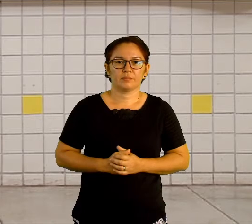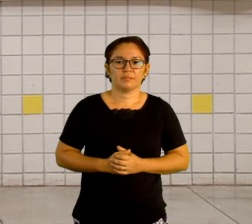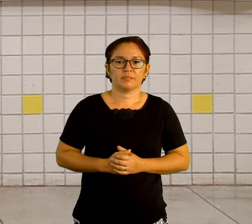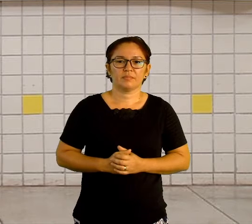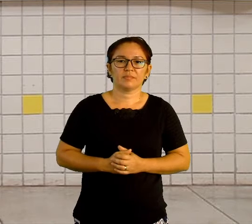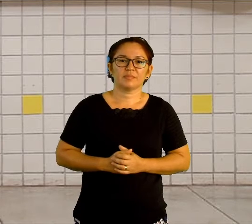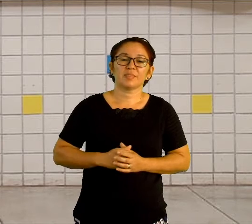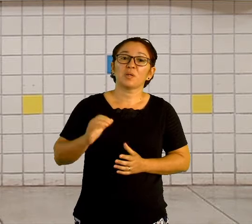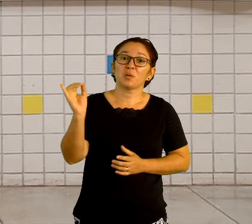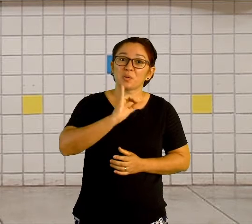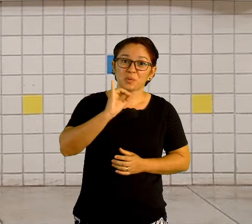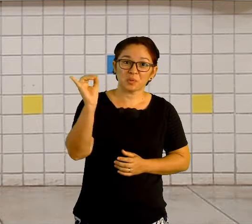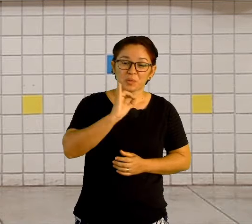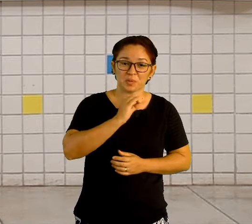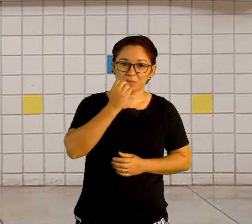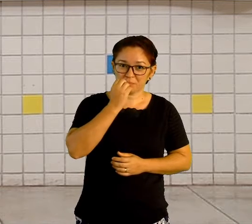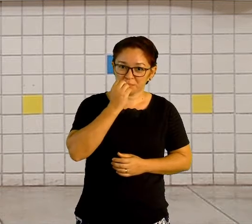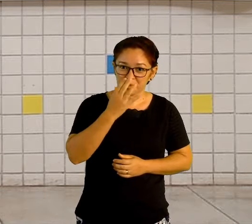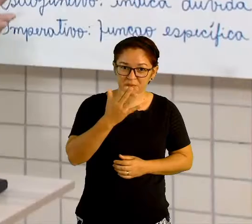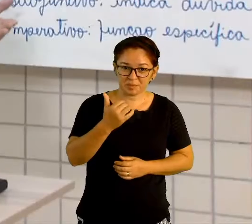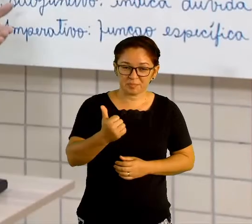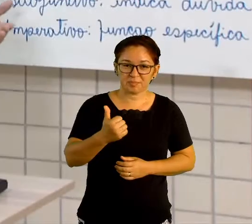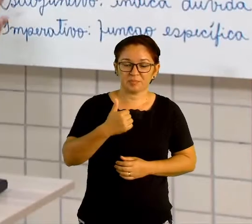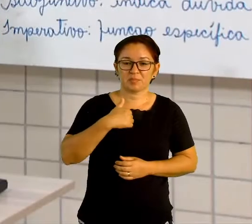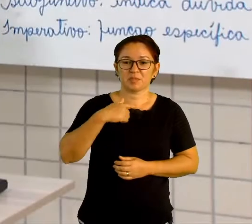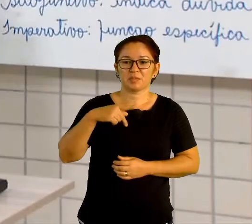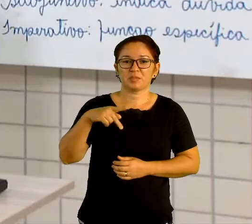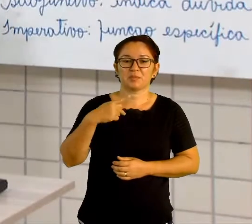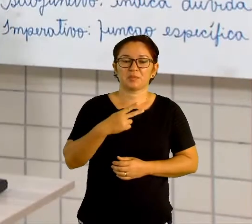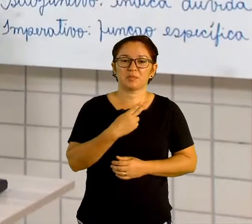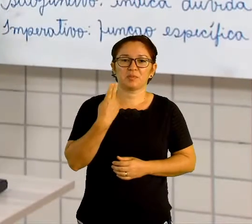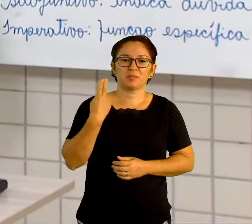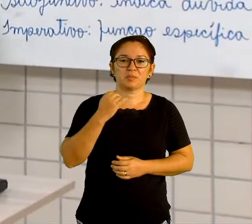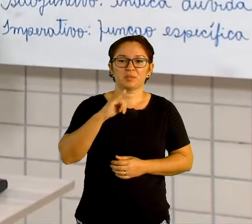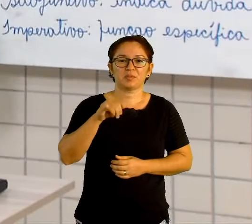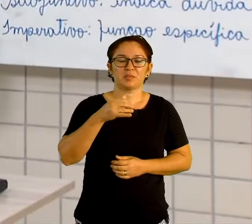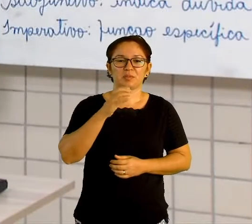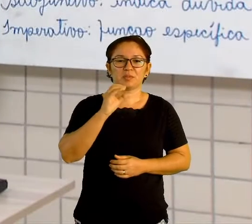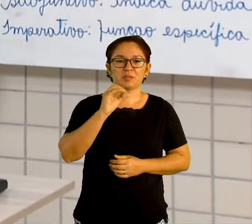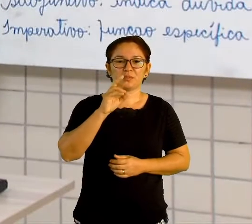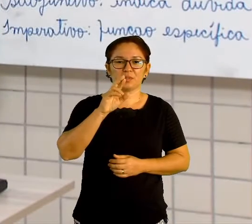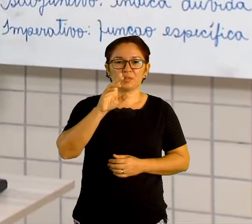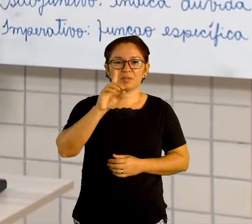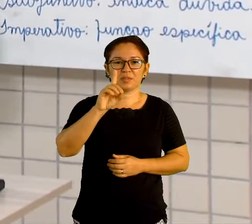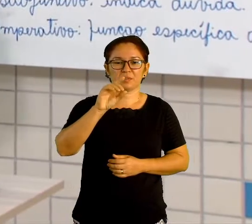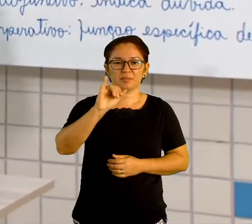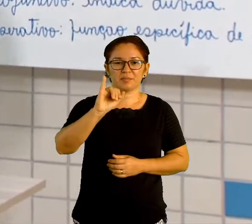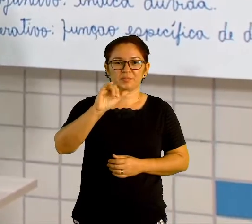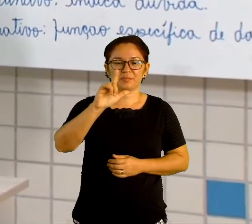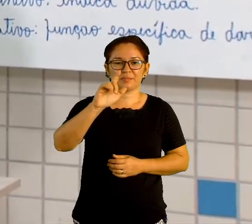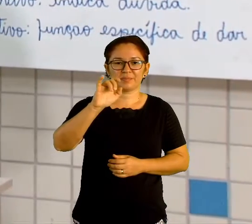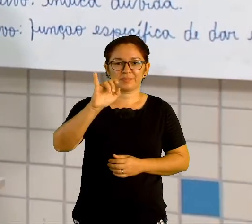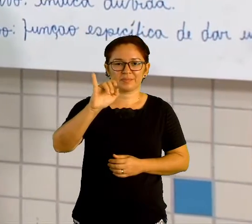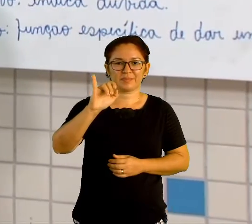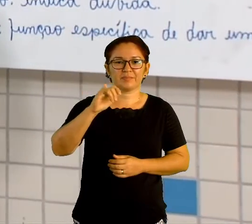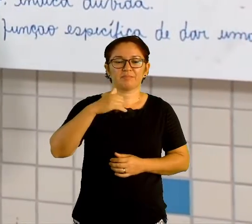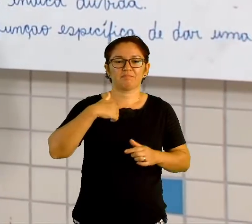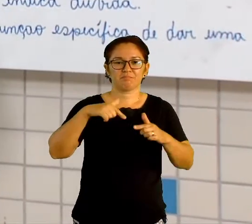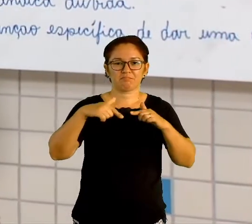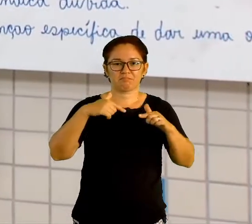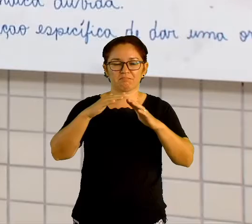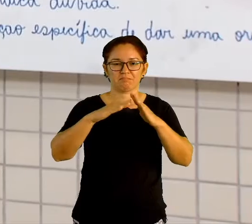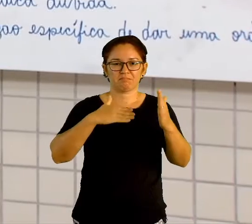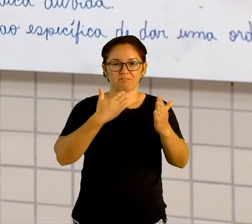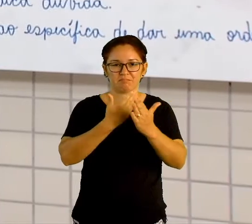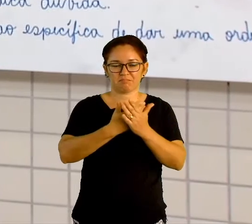Salve, salve, galera! Eu sou o professor Jorge Ley, trabalho na Rede Municipal de Educação de Palmas.